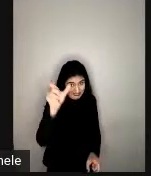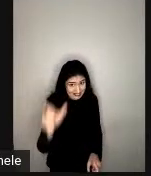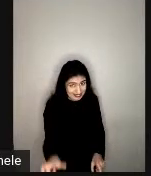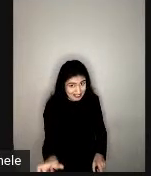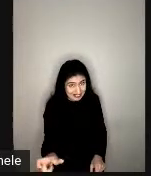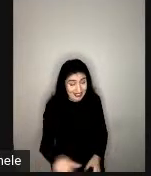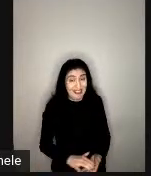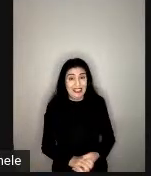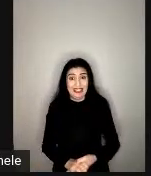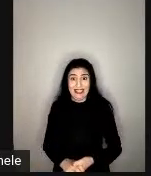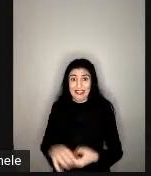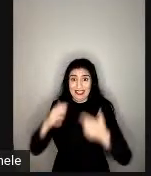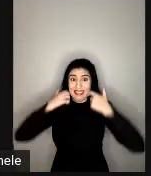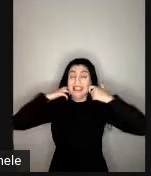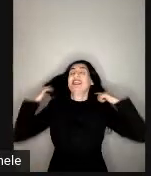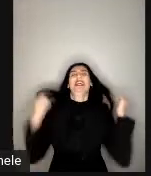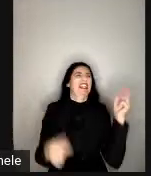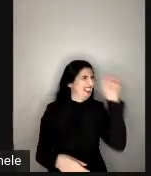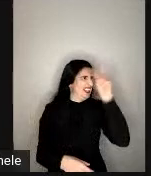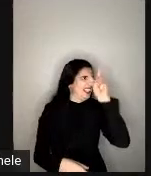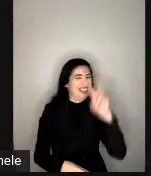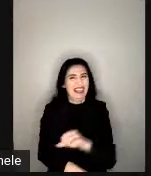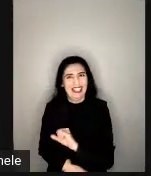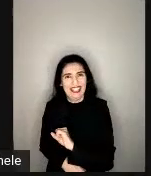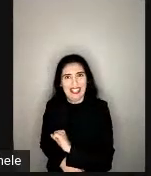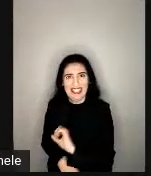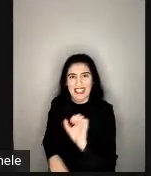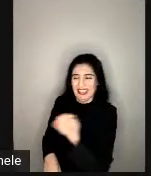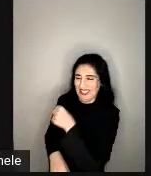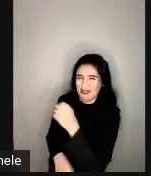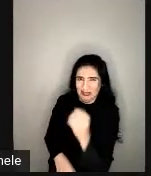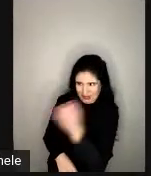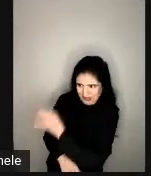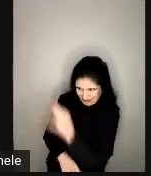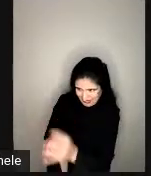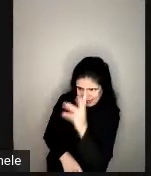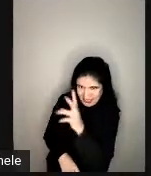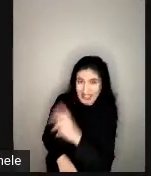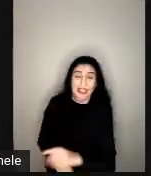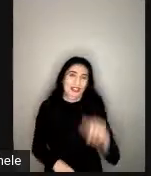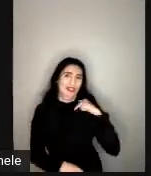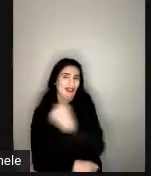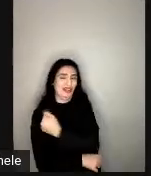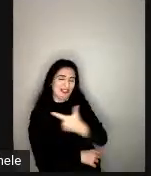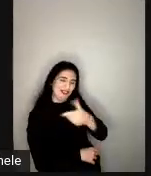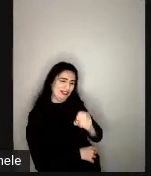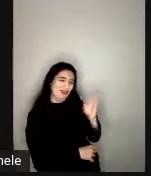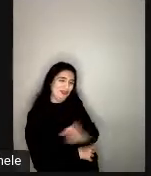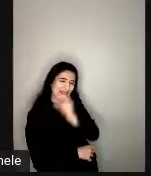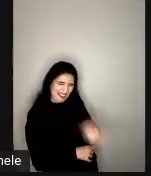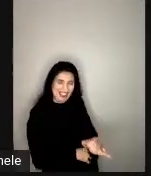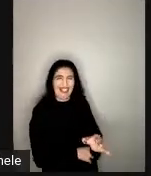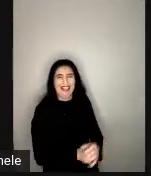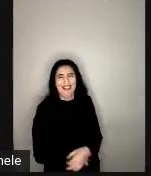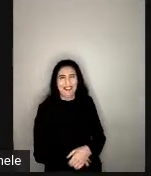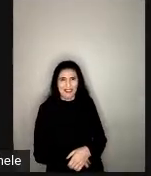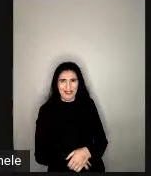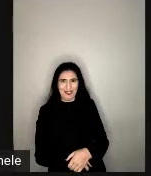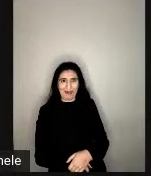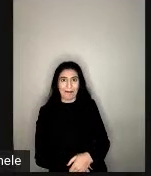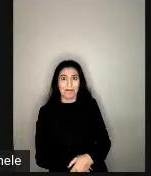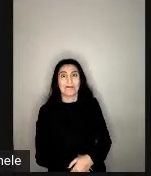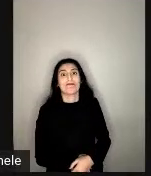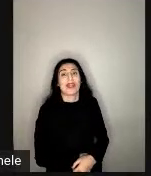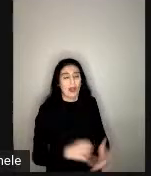gente falou lá dos 80% dos maridos que vão embora. Nós estamos dentro dos 20% dos maridos que ficam e que cuidaram